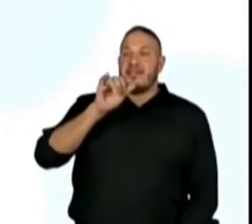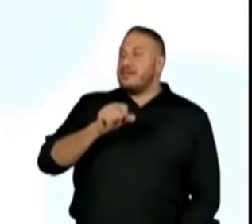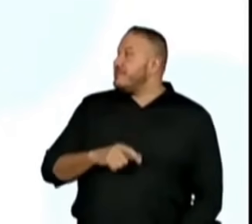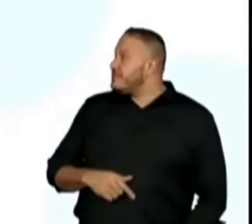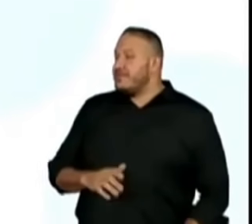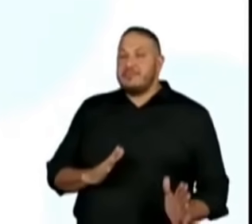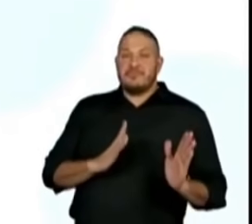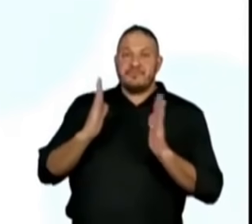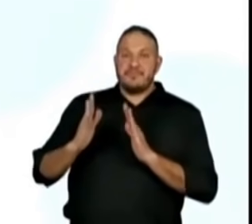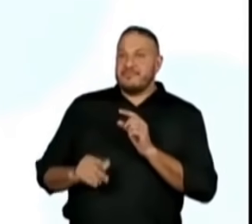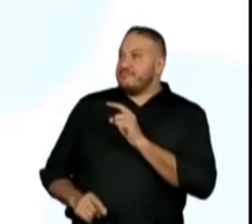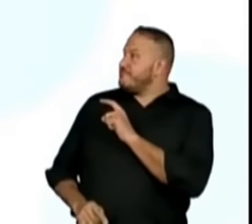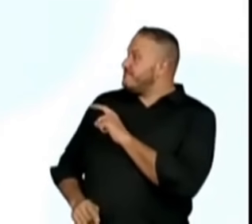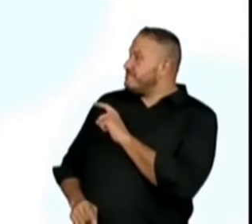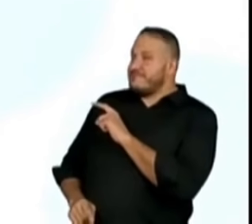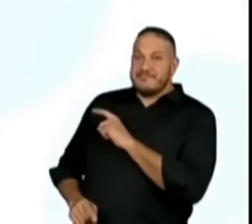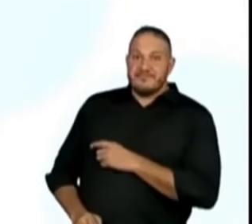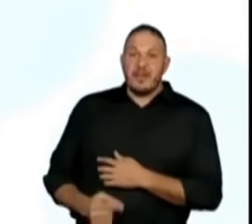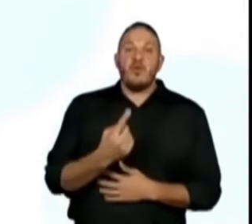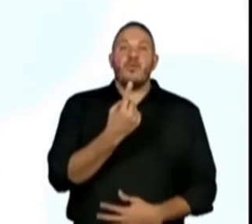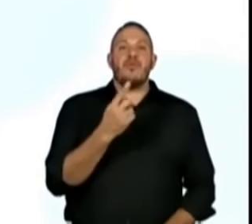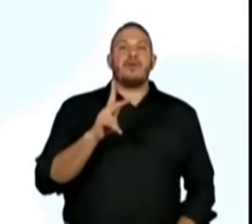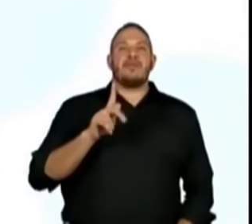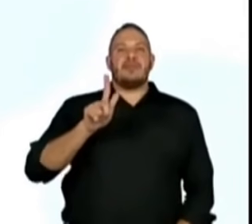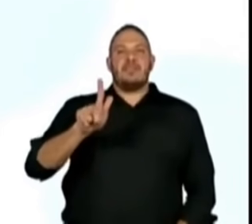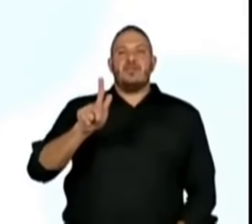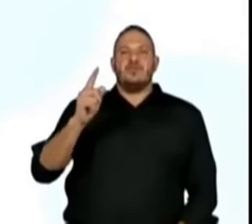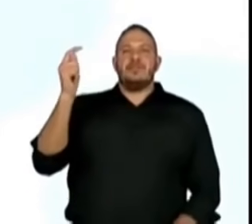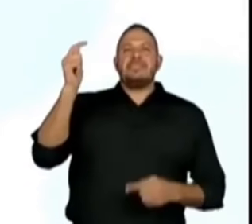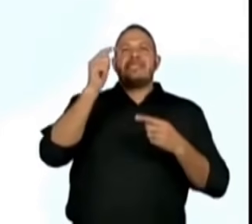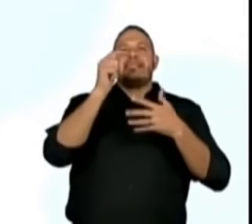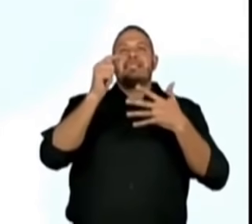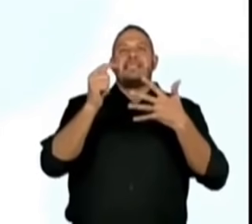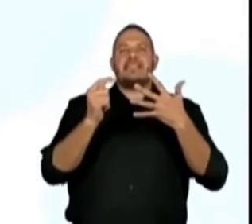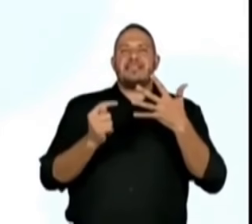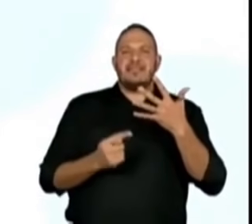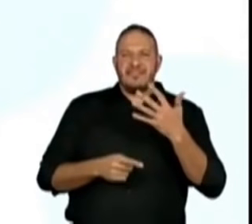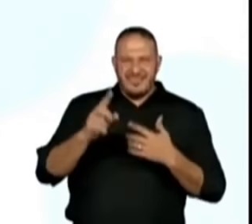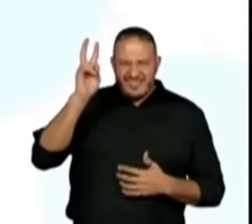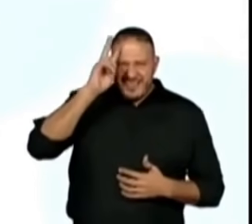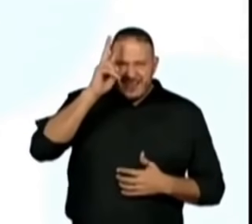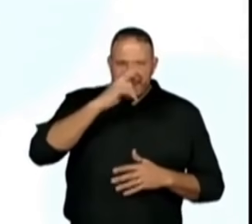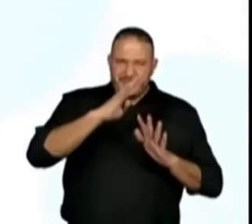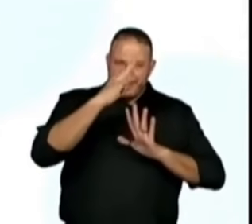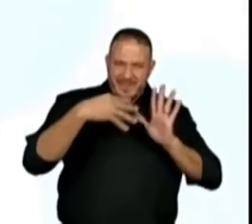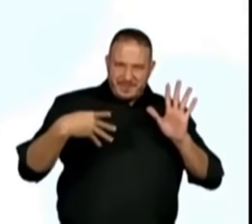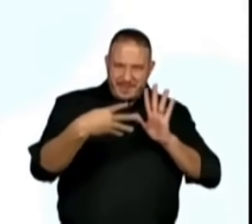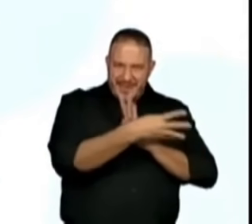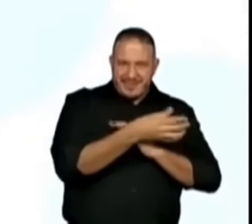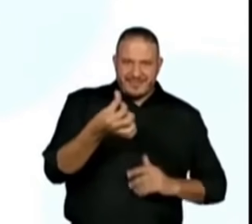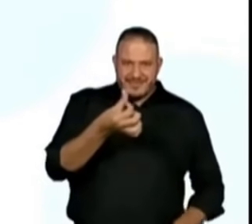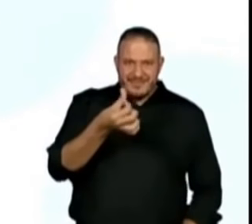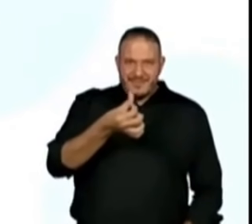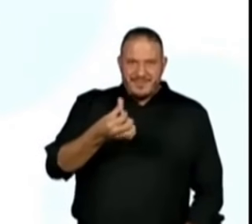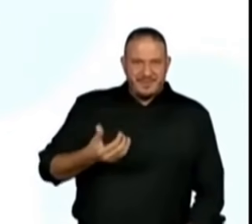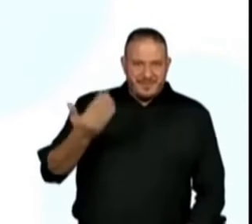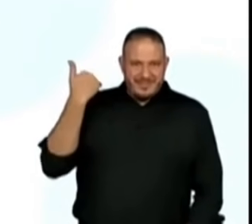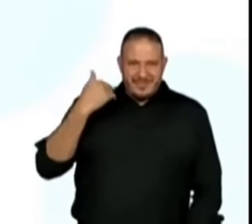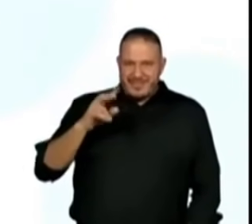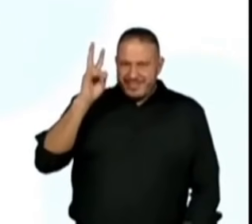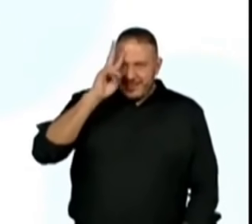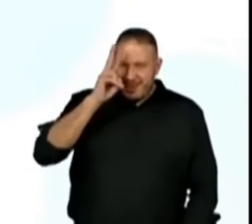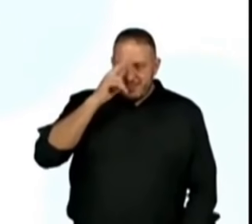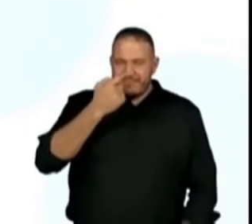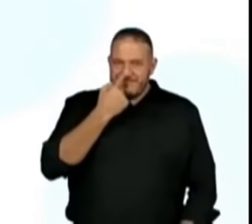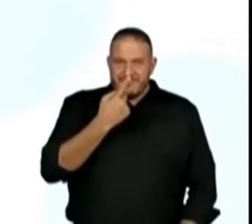1 quilograma, ok? 1 quilo, certo? Vocês lembram dessa tabela? Viram ela na